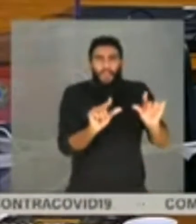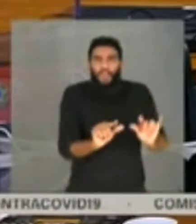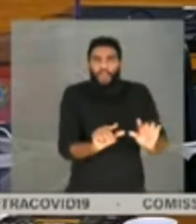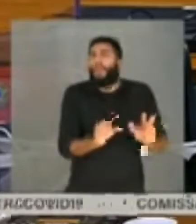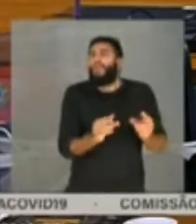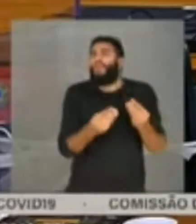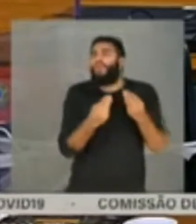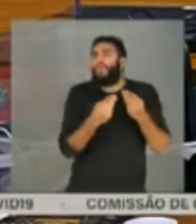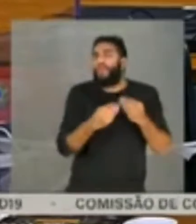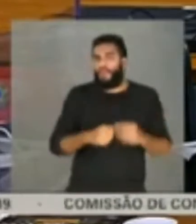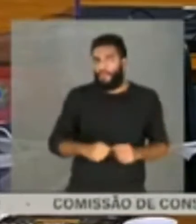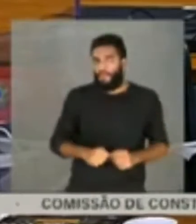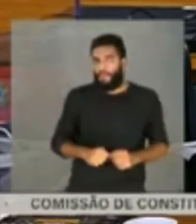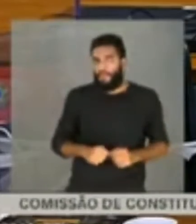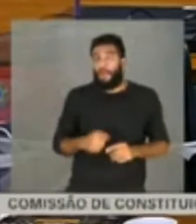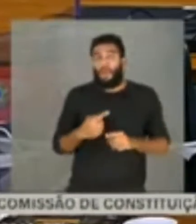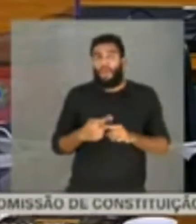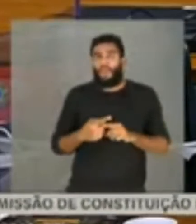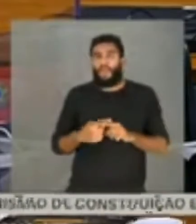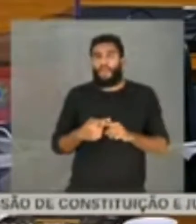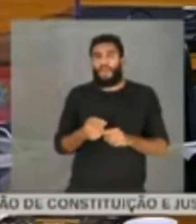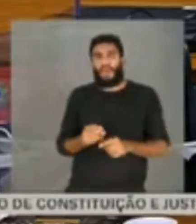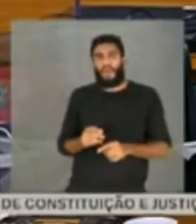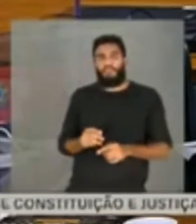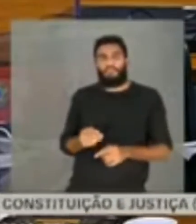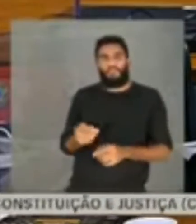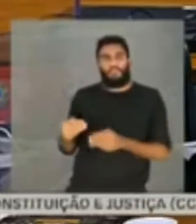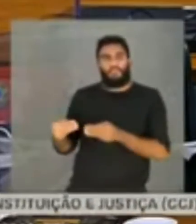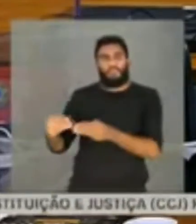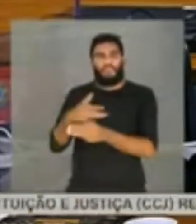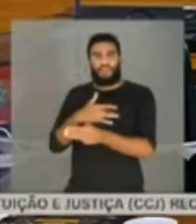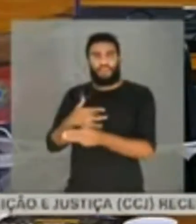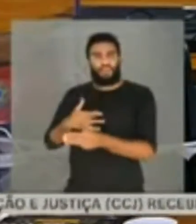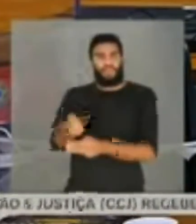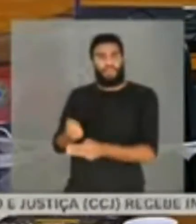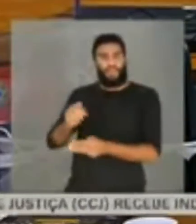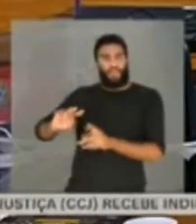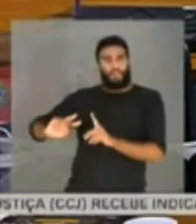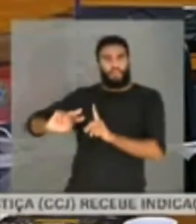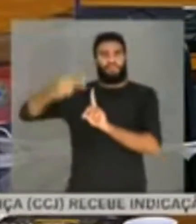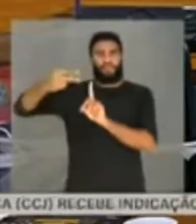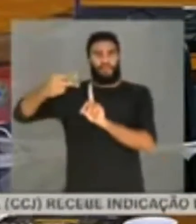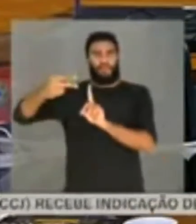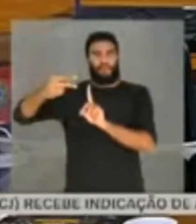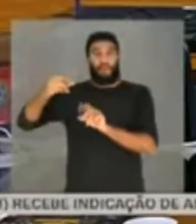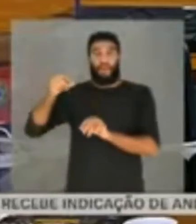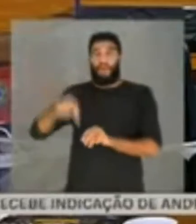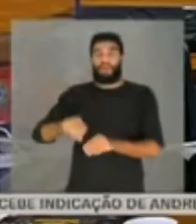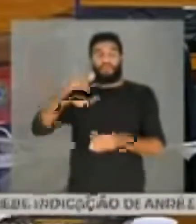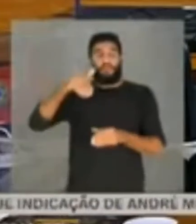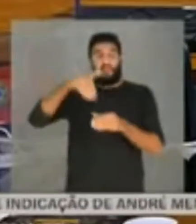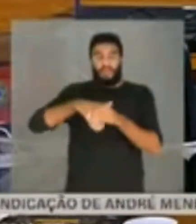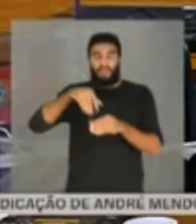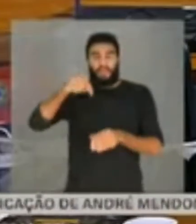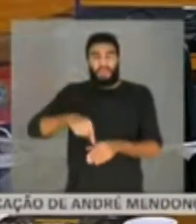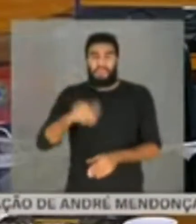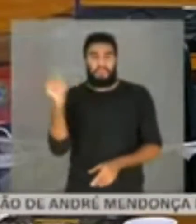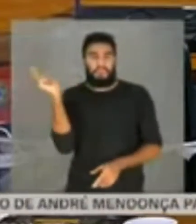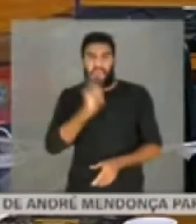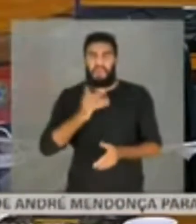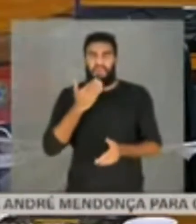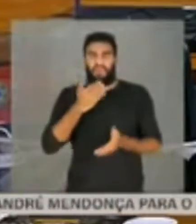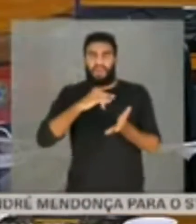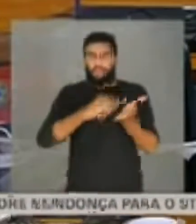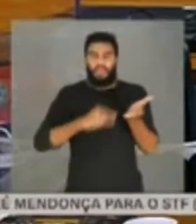muito menor. Mas como assim? Porque quase o dobro para o Ministério da Saúde. Mas nem esse requerimento nós conseguimos aprovar aqui.